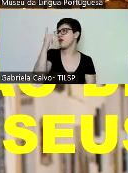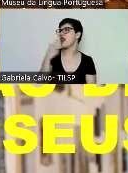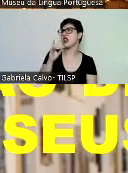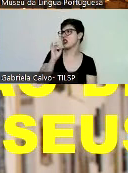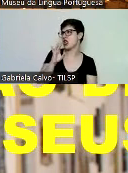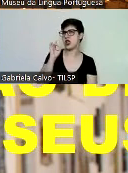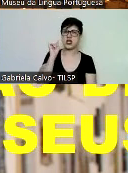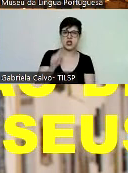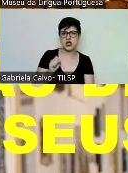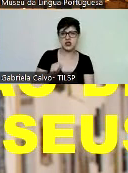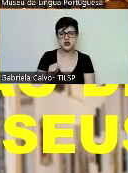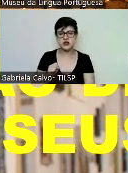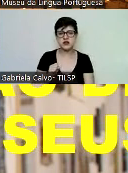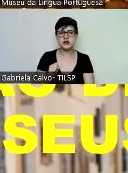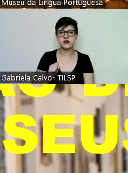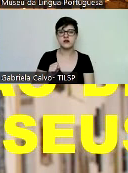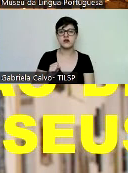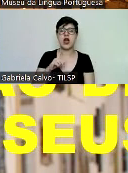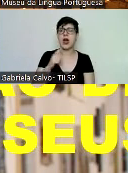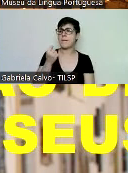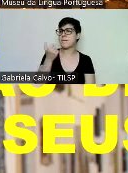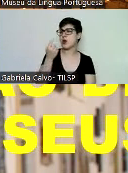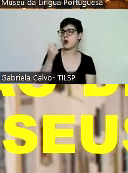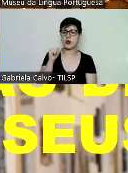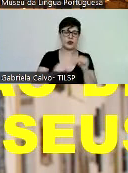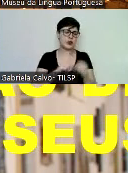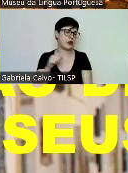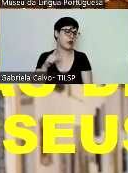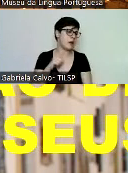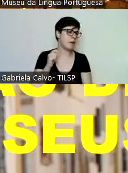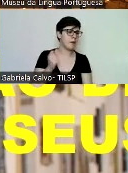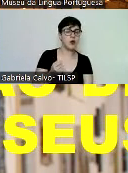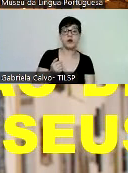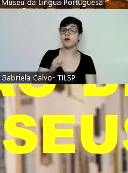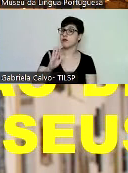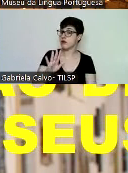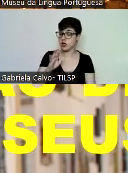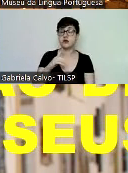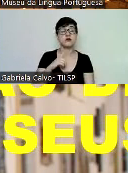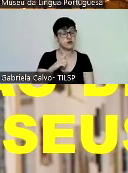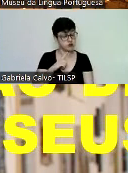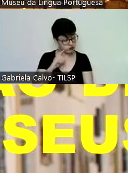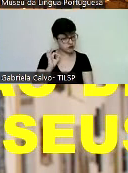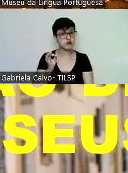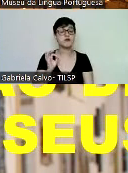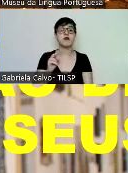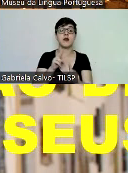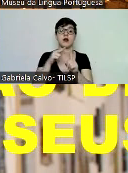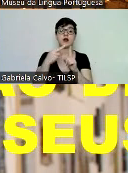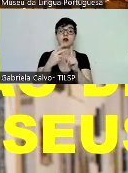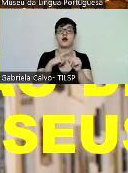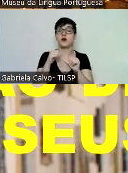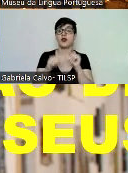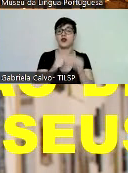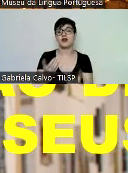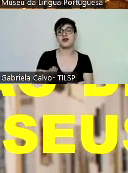né do tipo ah mas trouxe tão pouca mudança mas tem uma mudança de paradigma muito grande Principalmente quando a gente está falando que trabalha